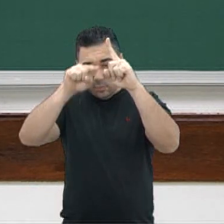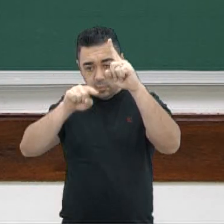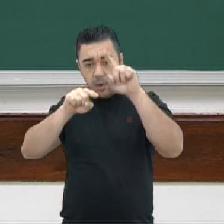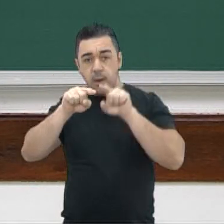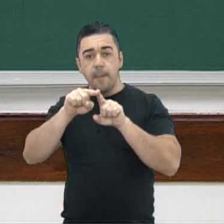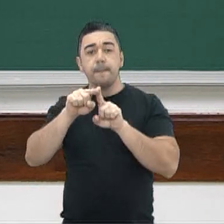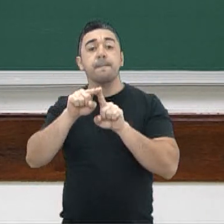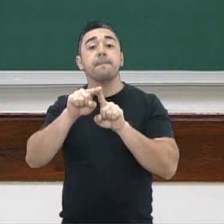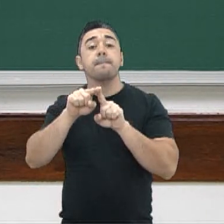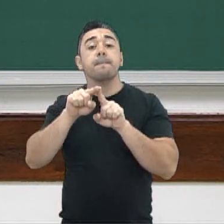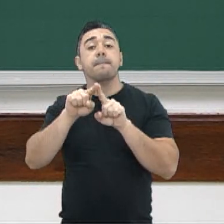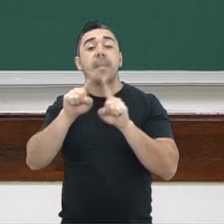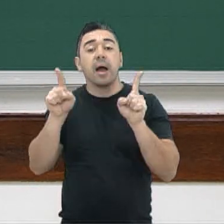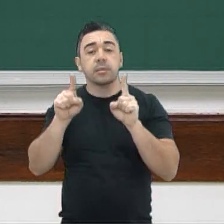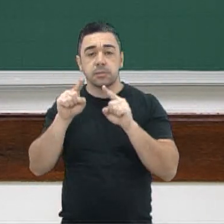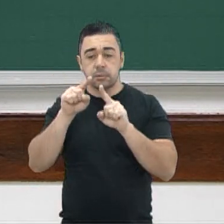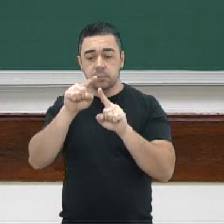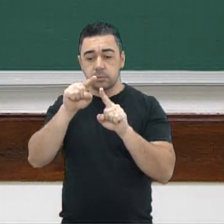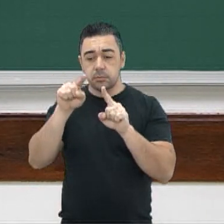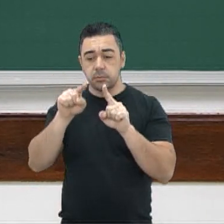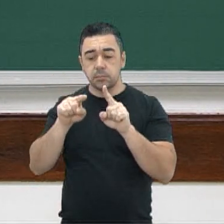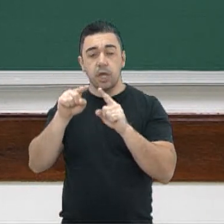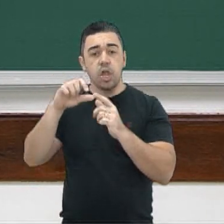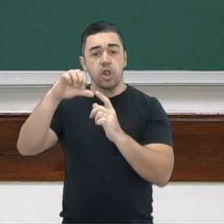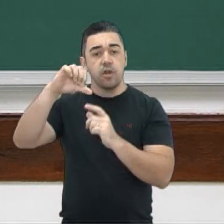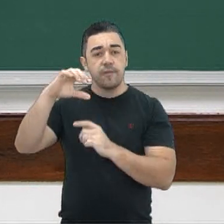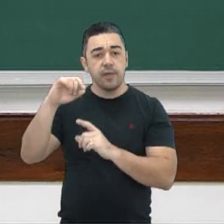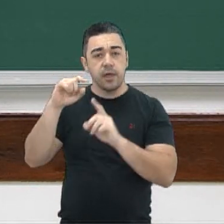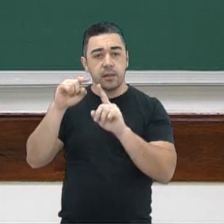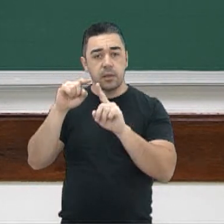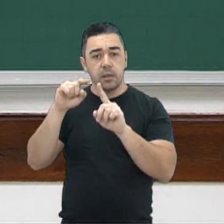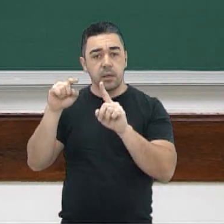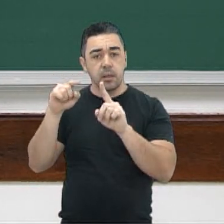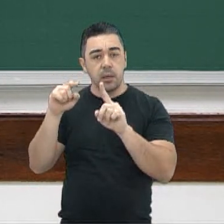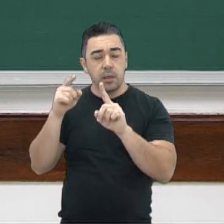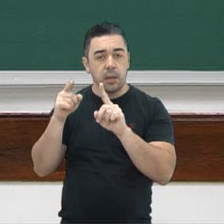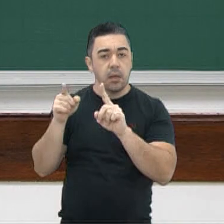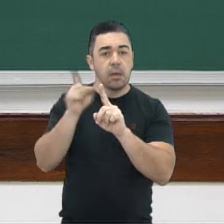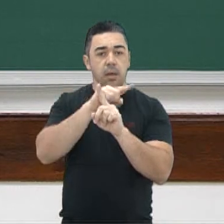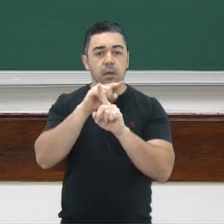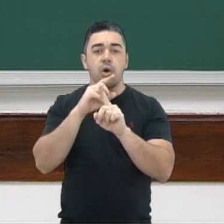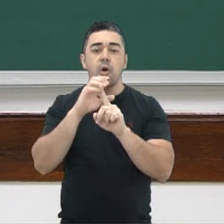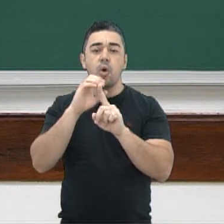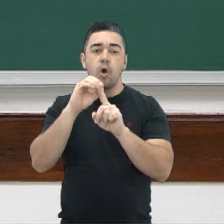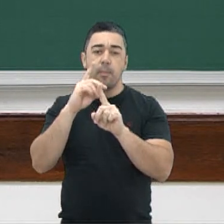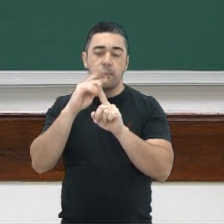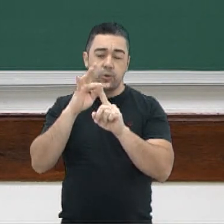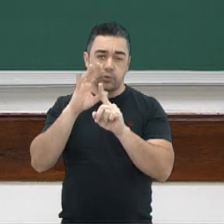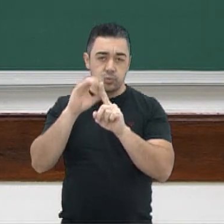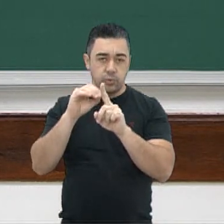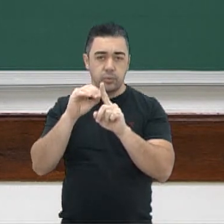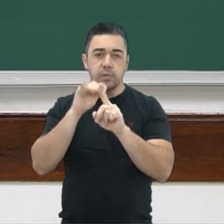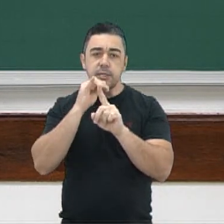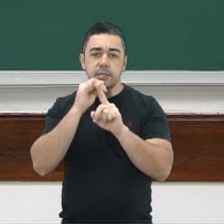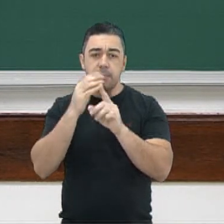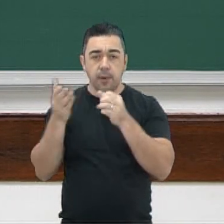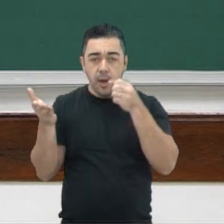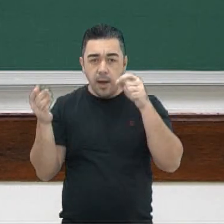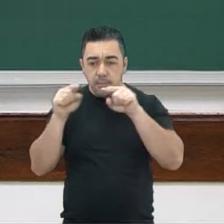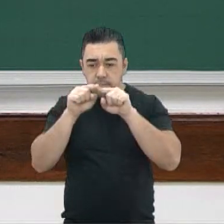vai formar um ângulo de 90 graus, ou seja, ela vai ser uma perpendicular quanto à sua